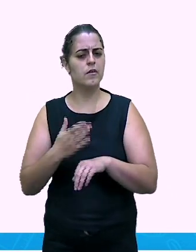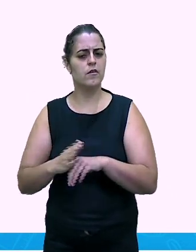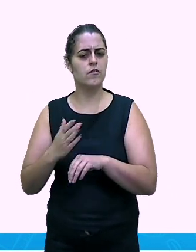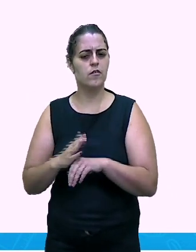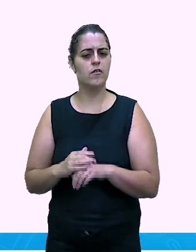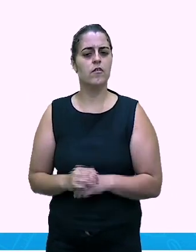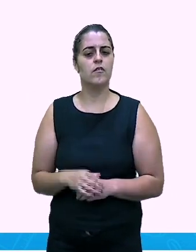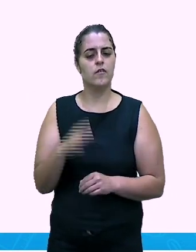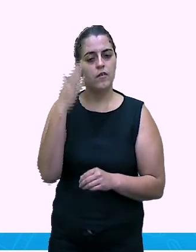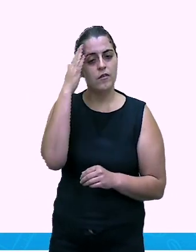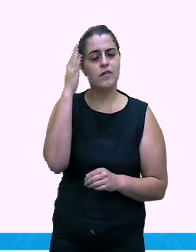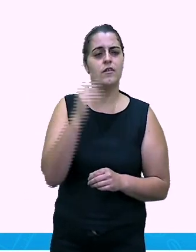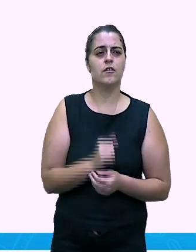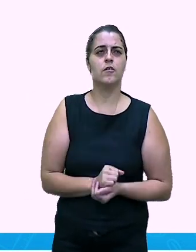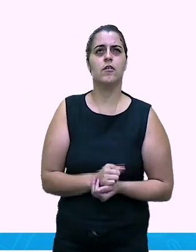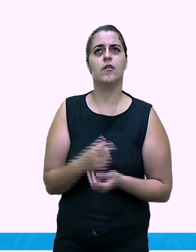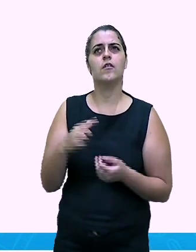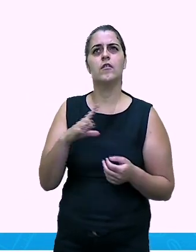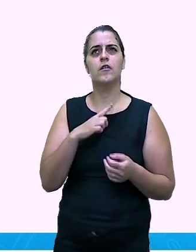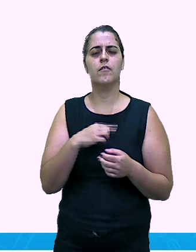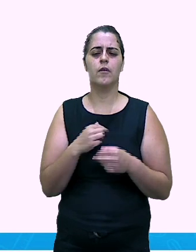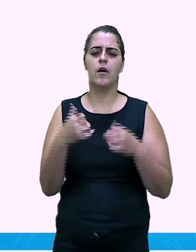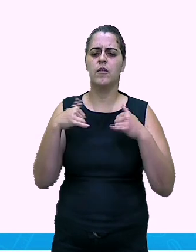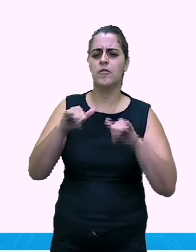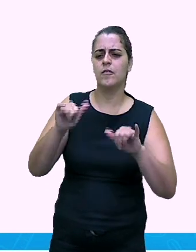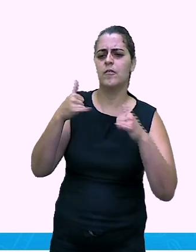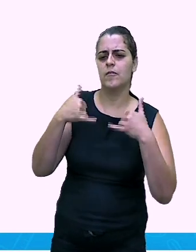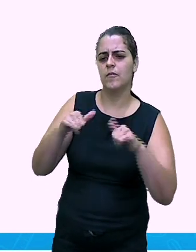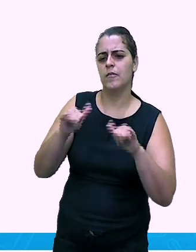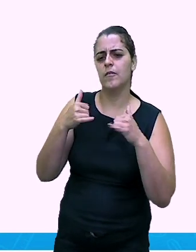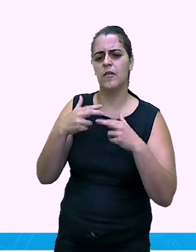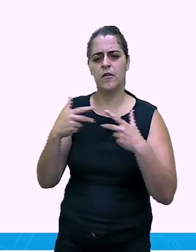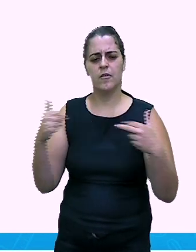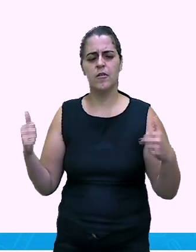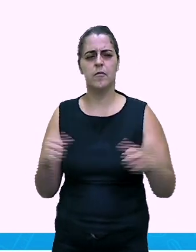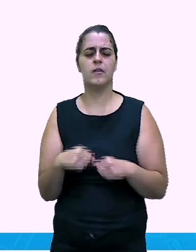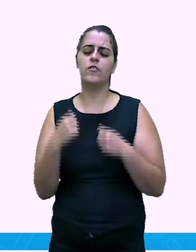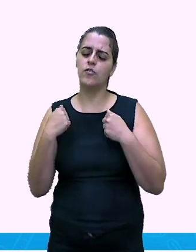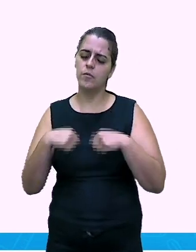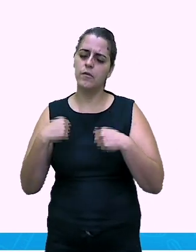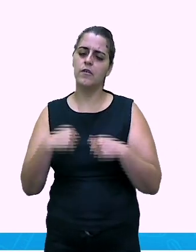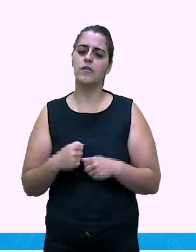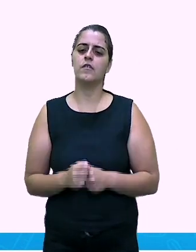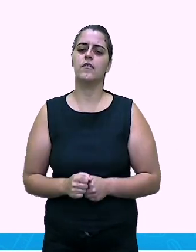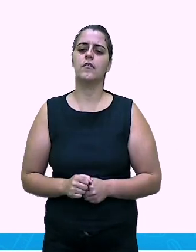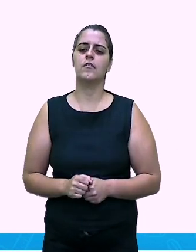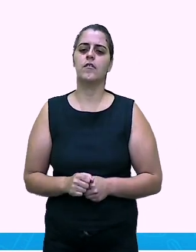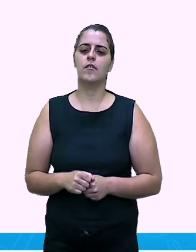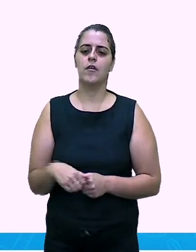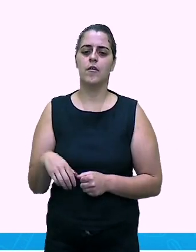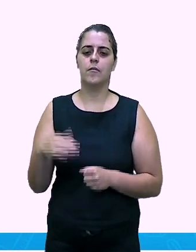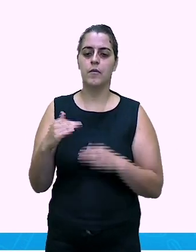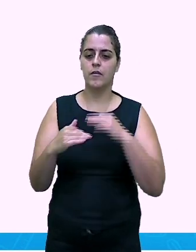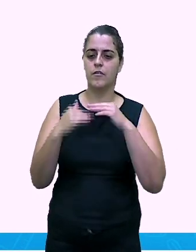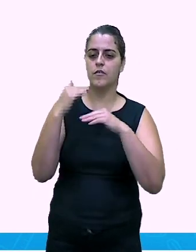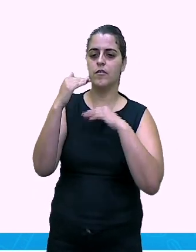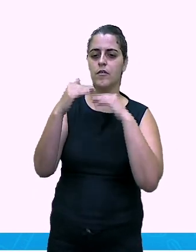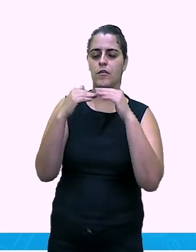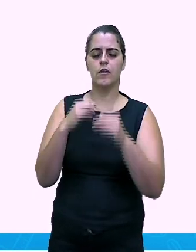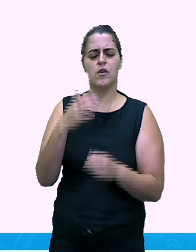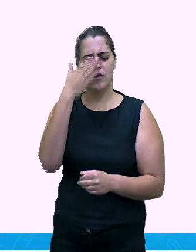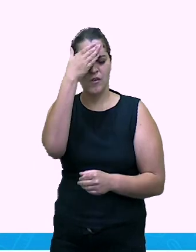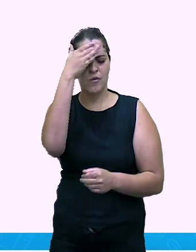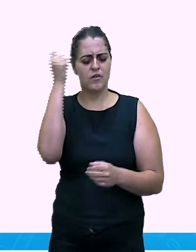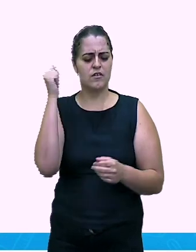eu entendo que às vezes tem muita informação, mas a gente precisa passar por todas elas. Então não esqueçam de fazer as